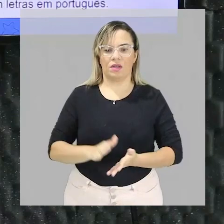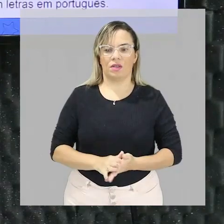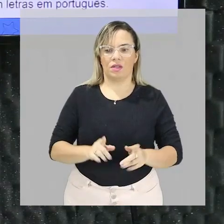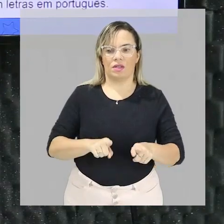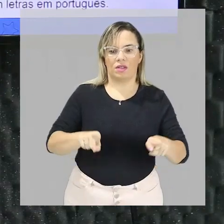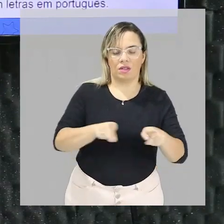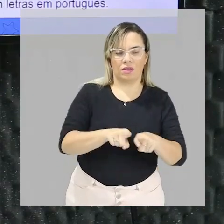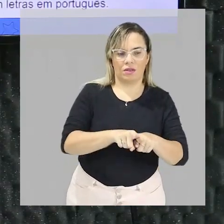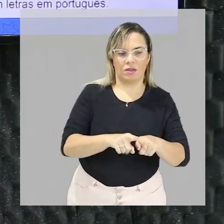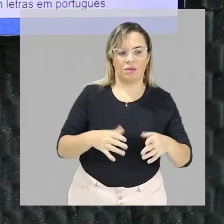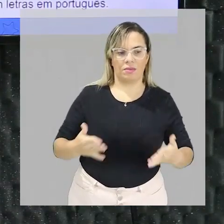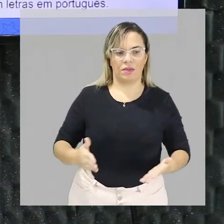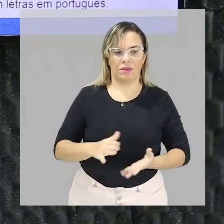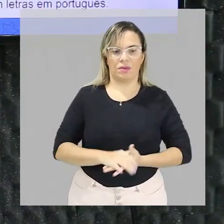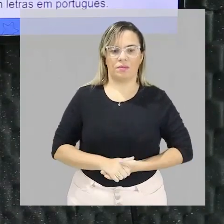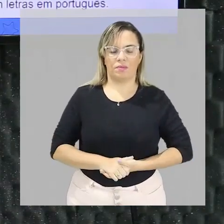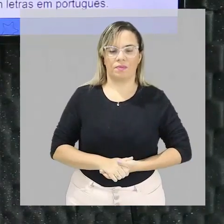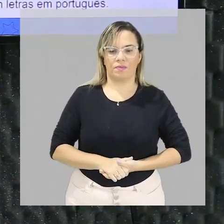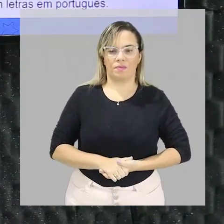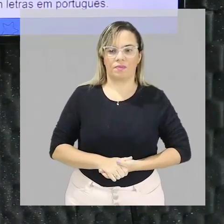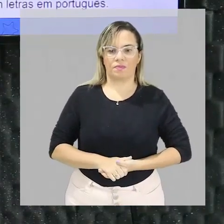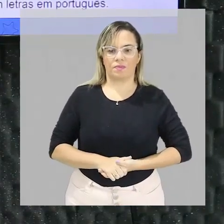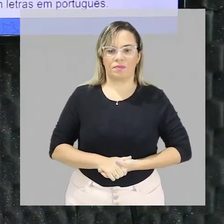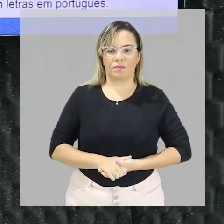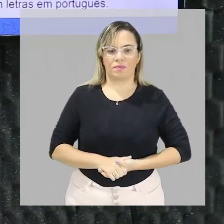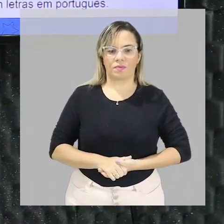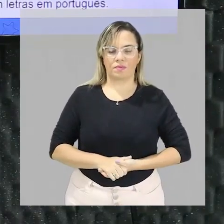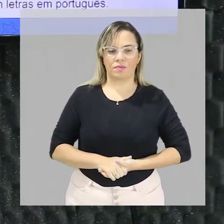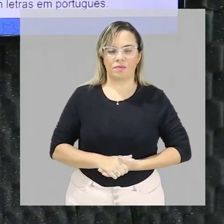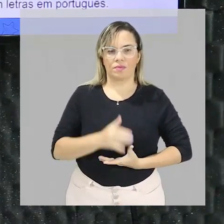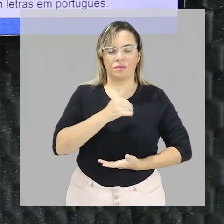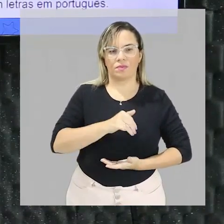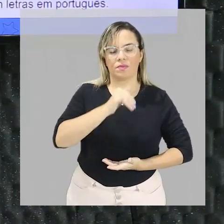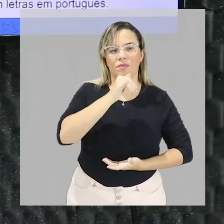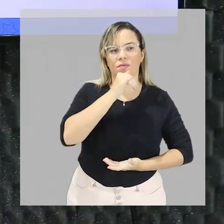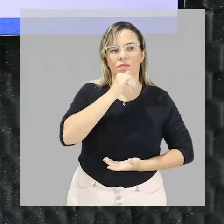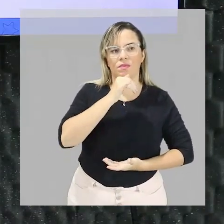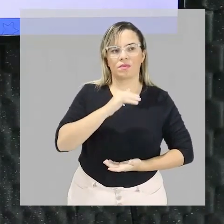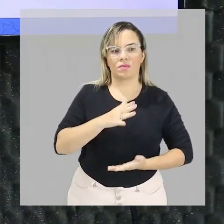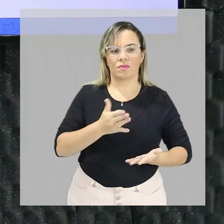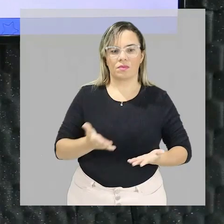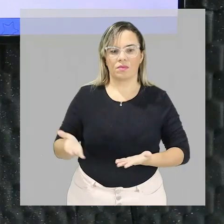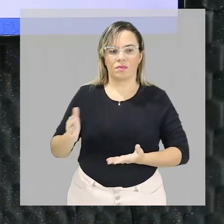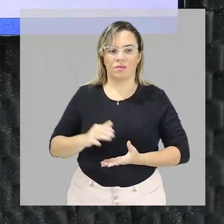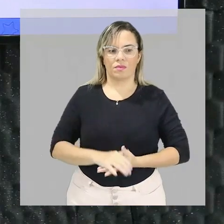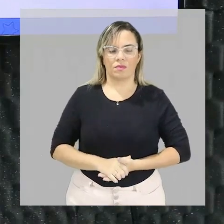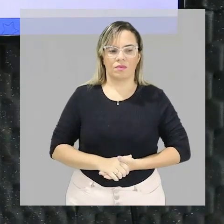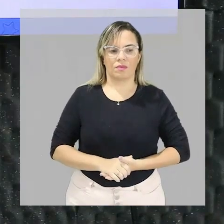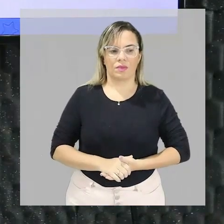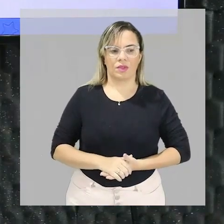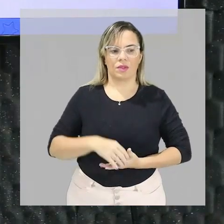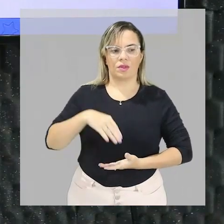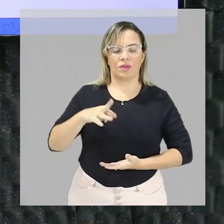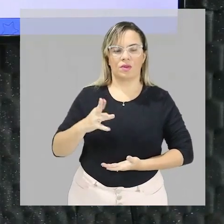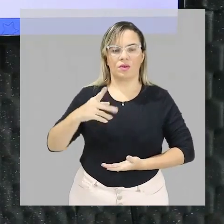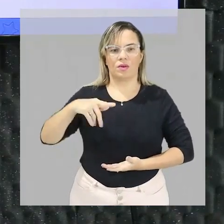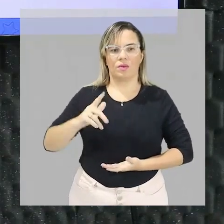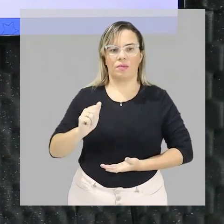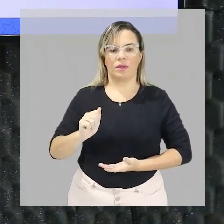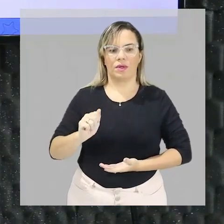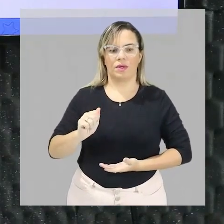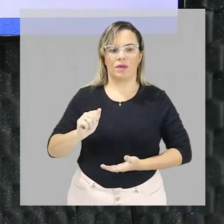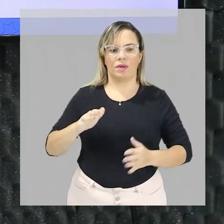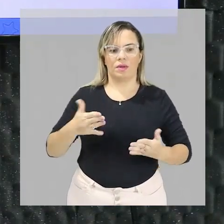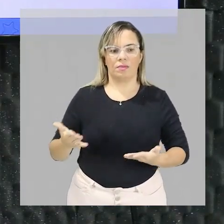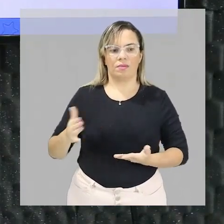o chamado, basicamente, por exemplo, a questão do brega, né?